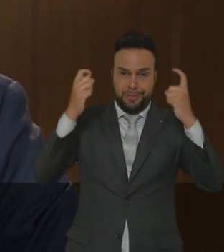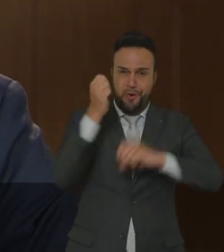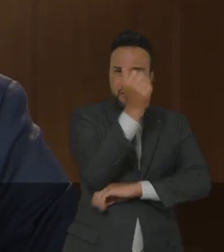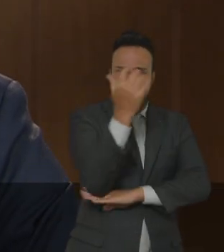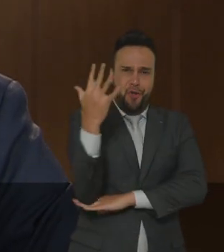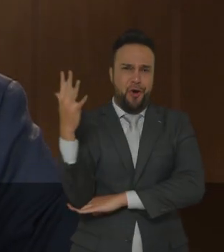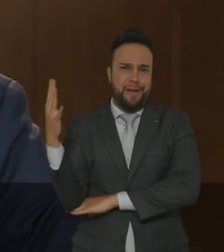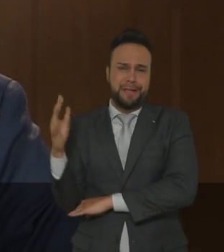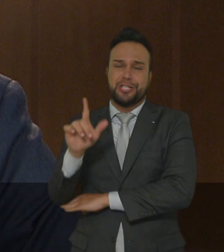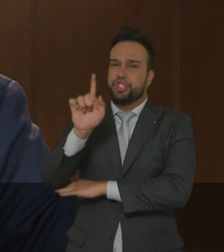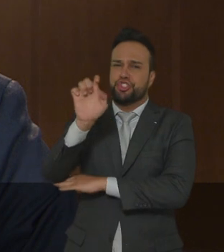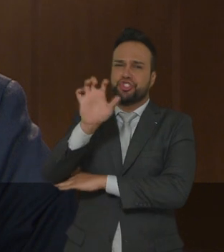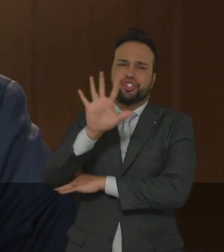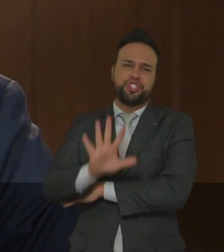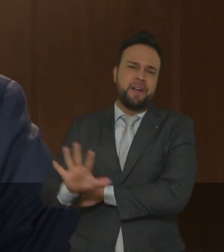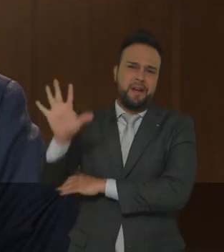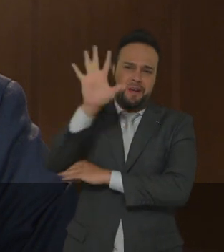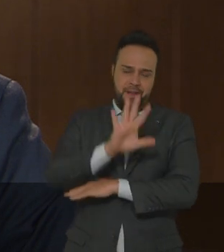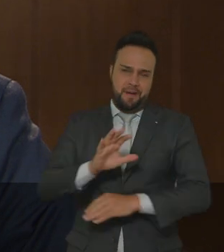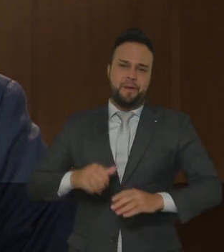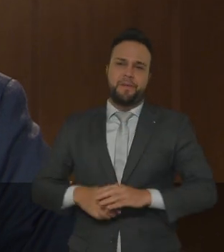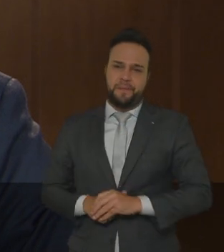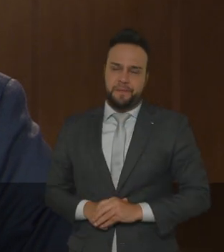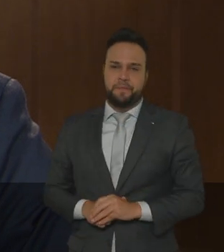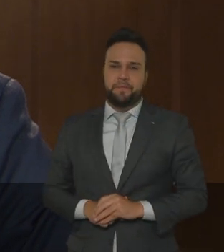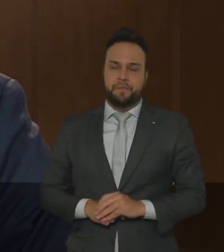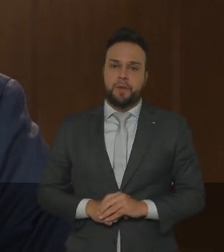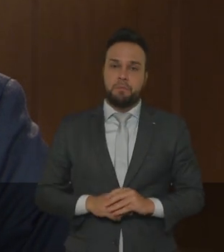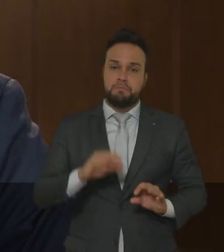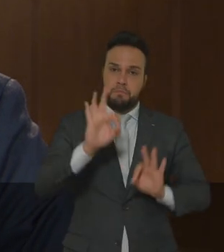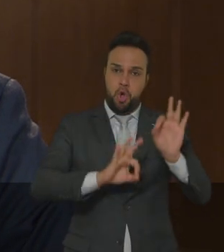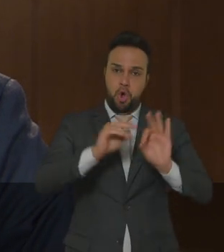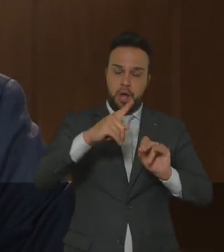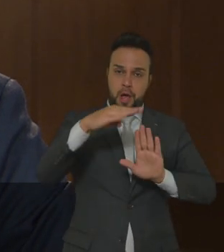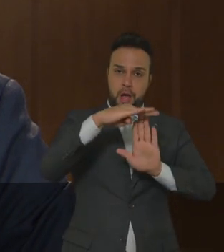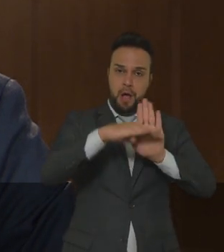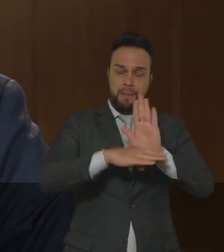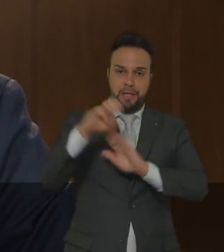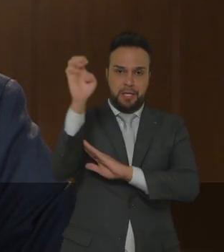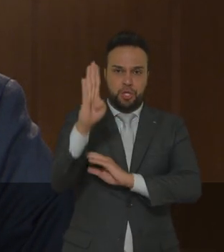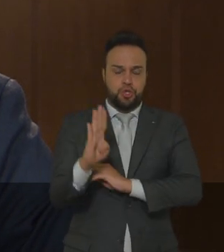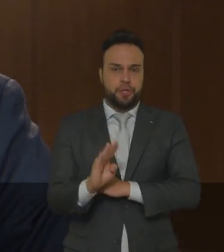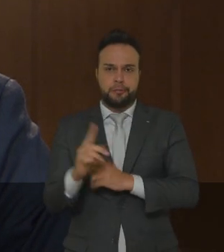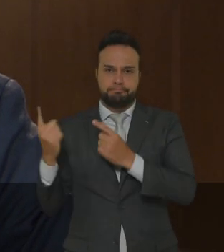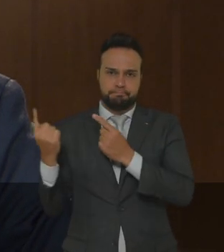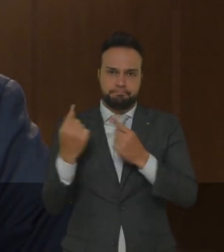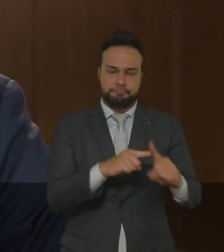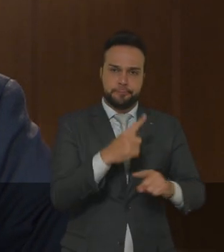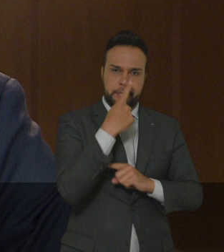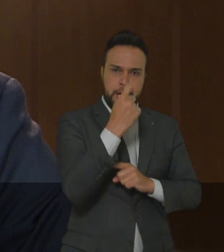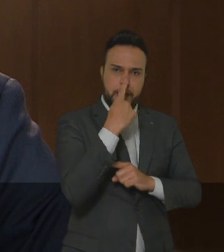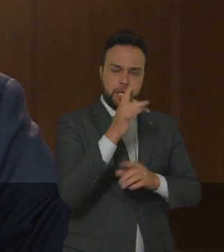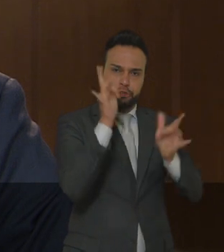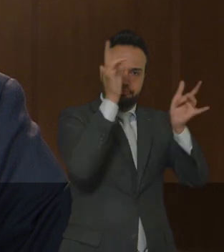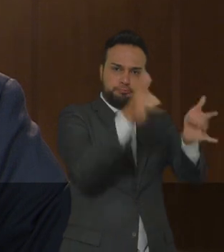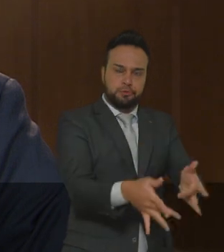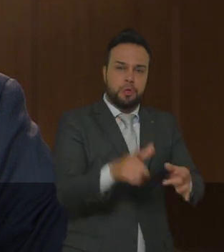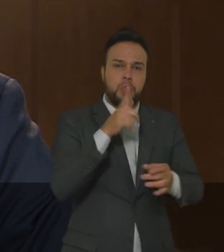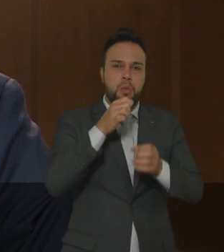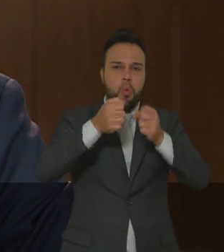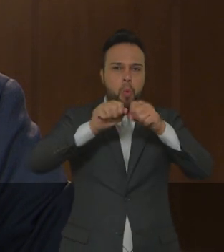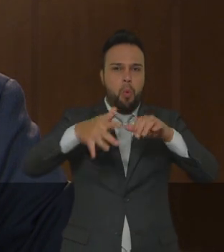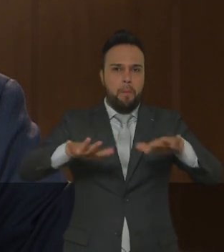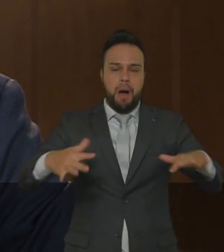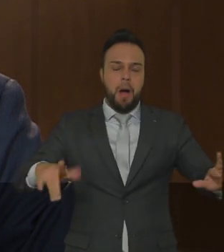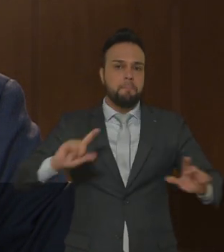com o meio ambiente vai além das nossas florestas e nosso programa nacional de combate ao lixo no mar um dos